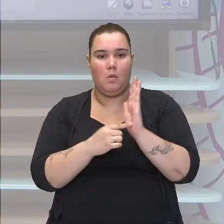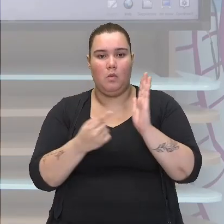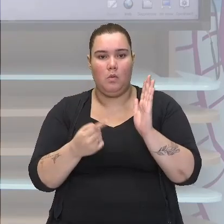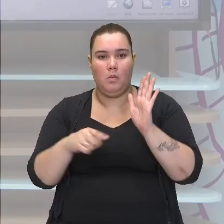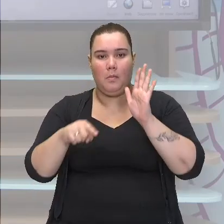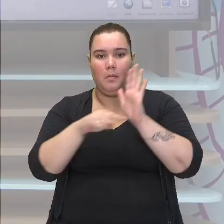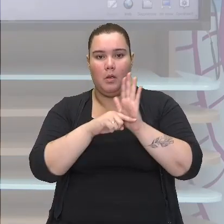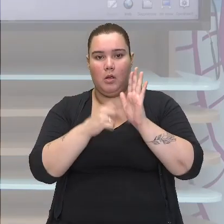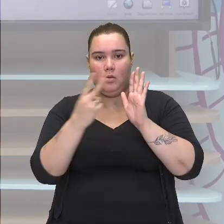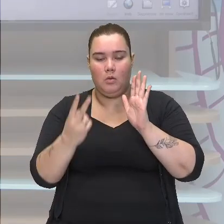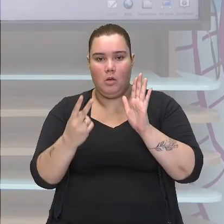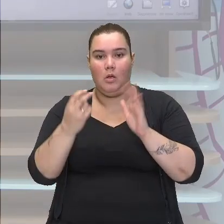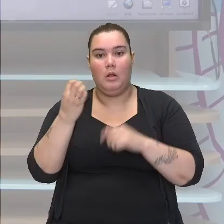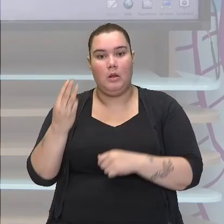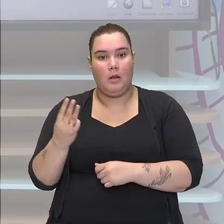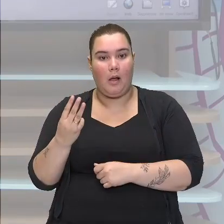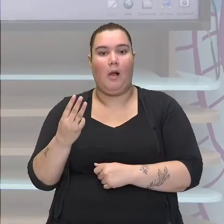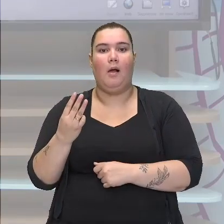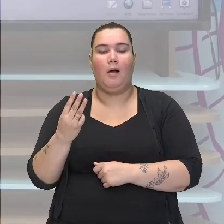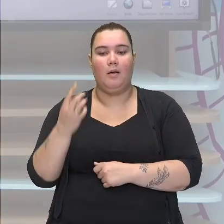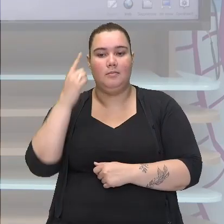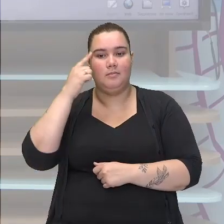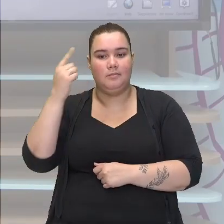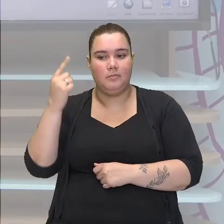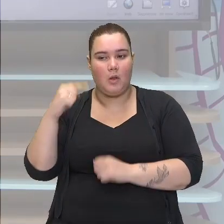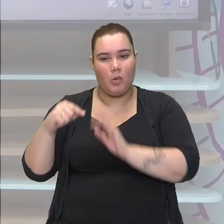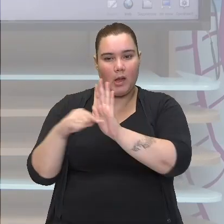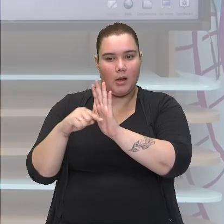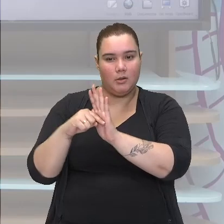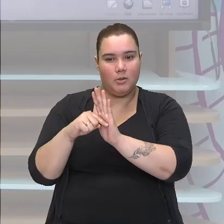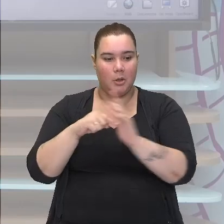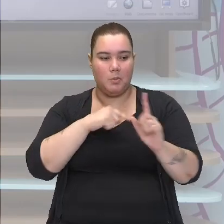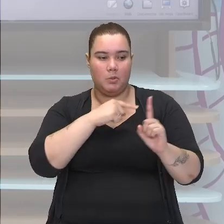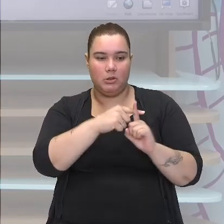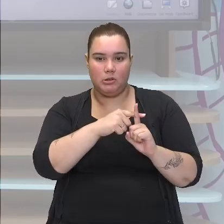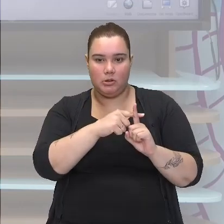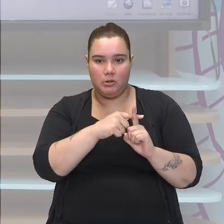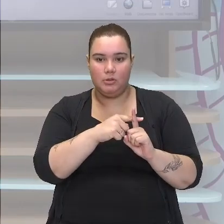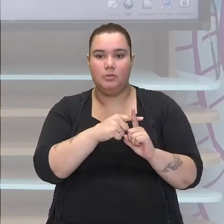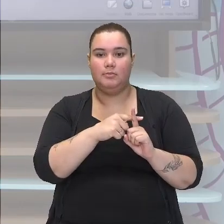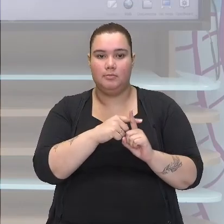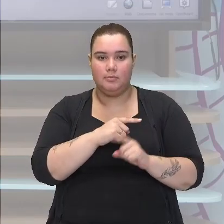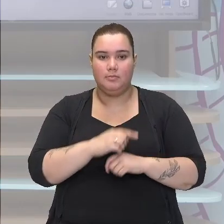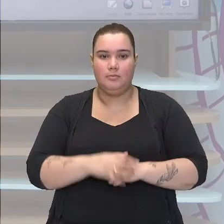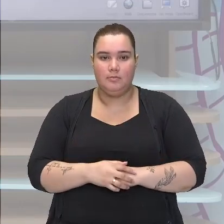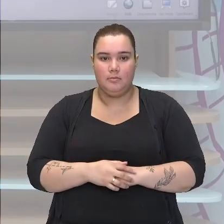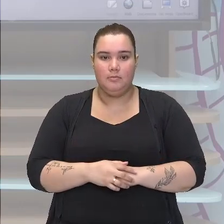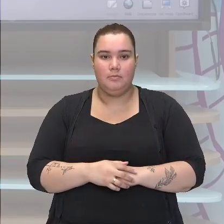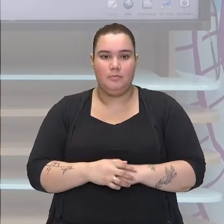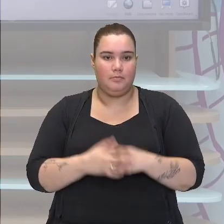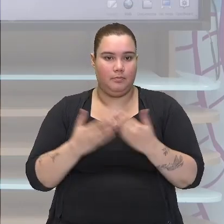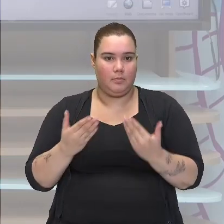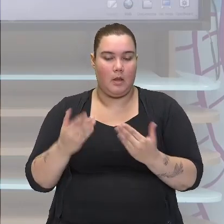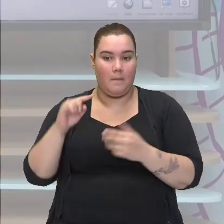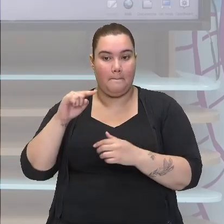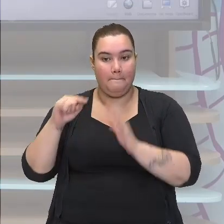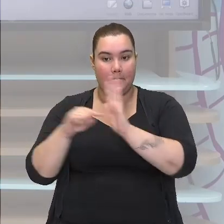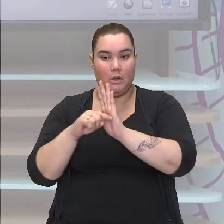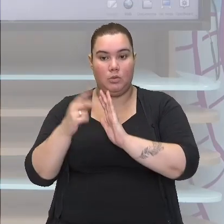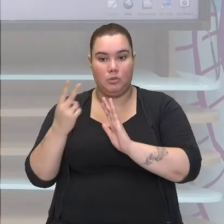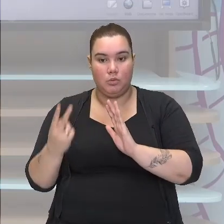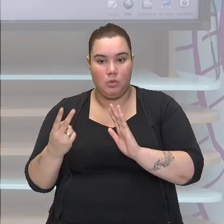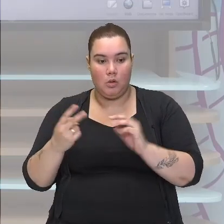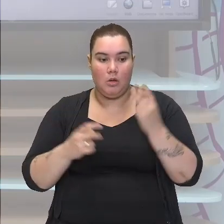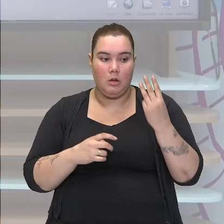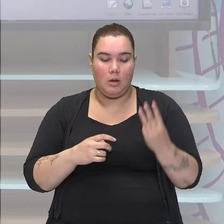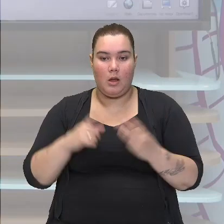menos 2 e 3, opa, um negativo e outro positivo. Então, menos 2 e 3 é no